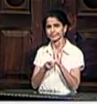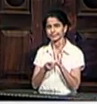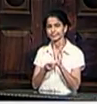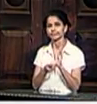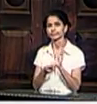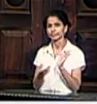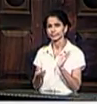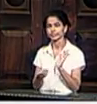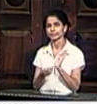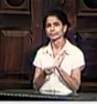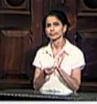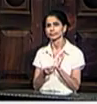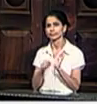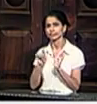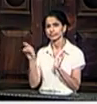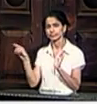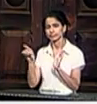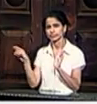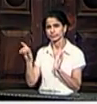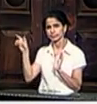nesse decreto,